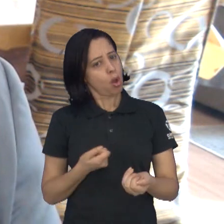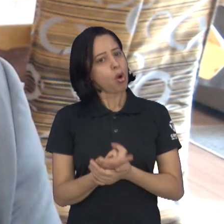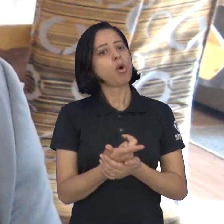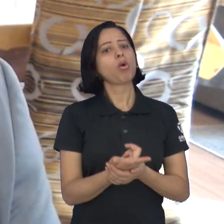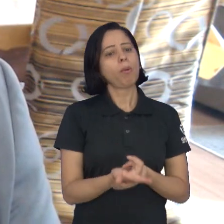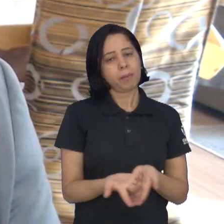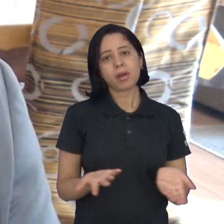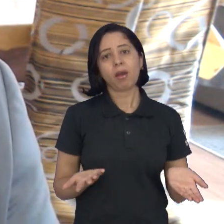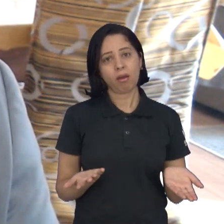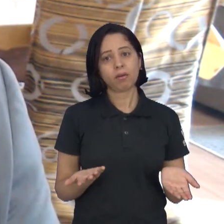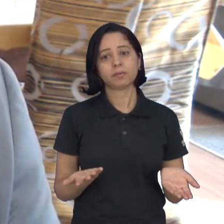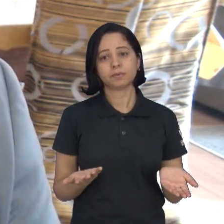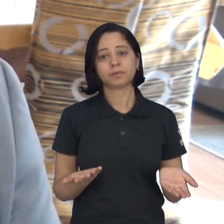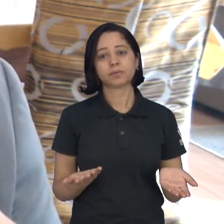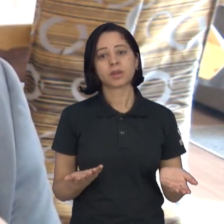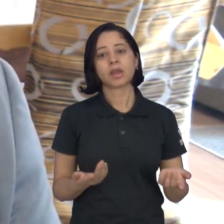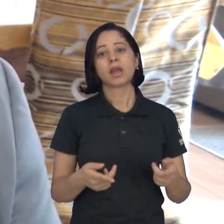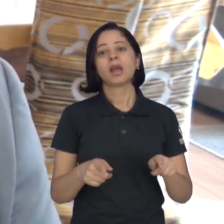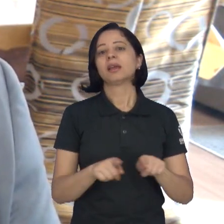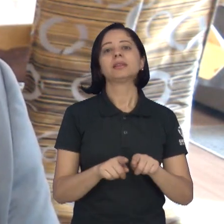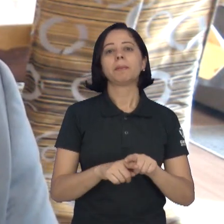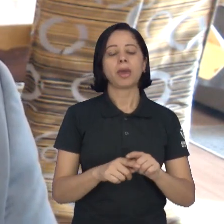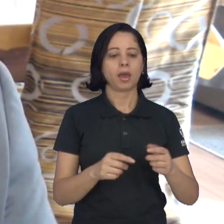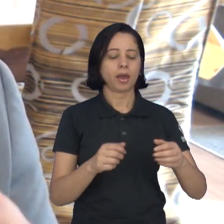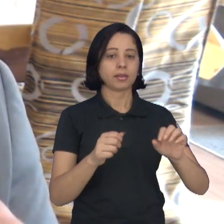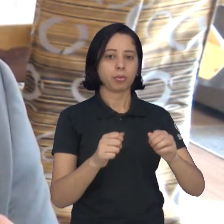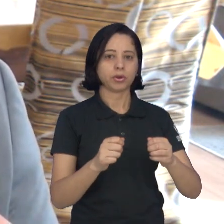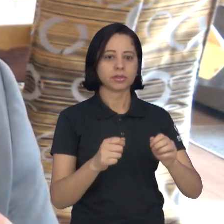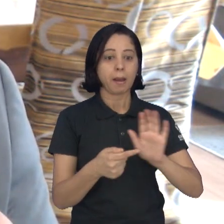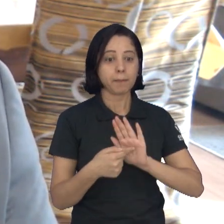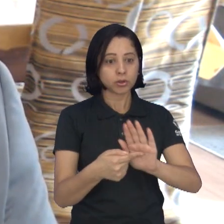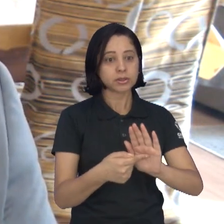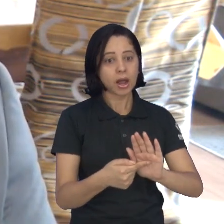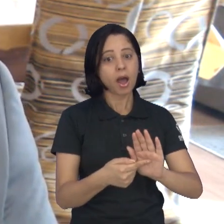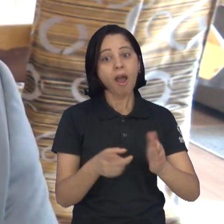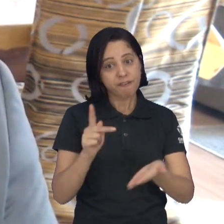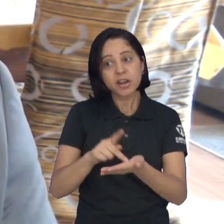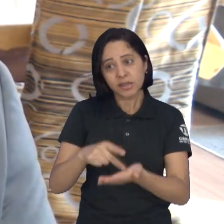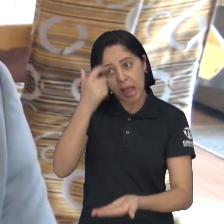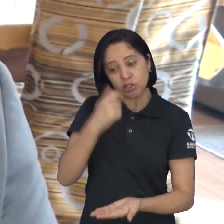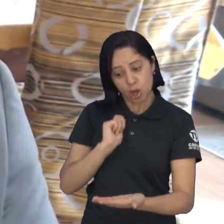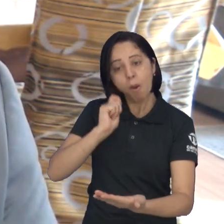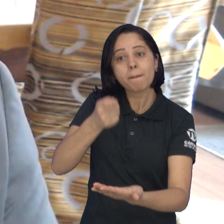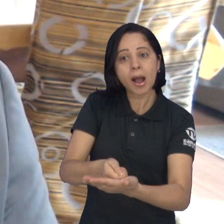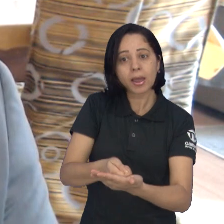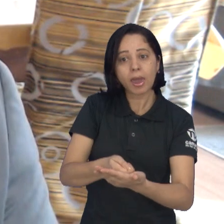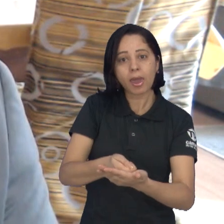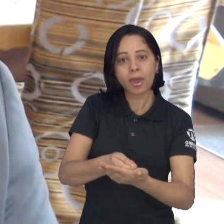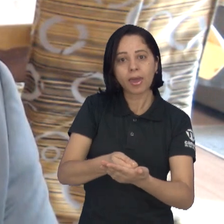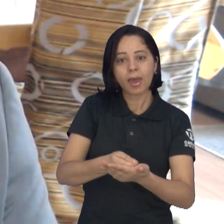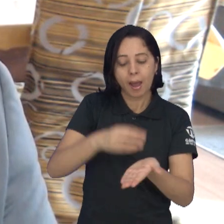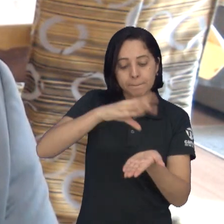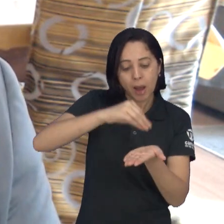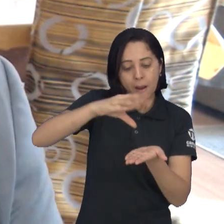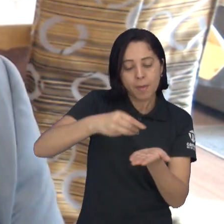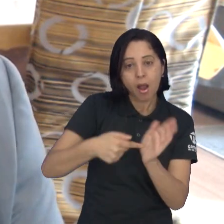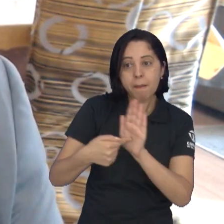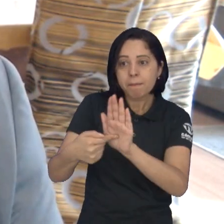mesmo como comprovante de pagamento do cartão ou recibo de boleto, né,